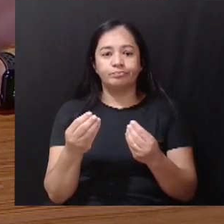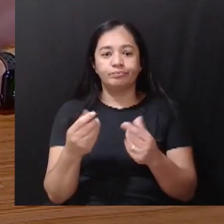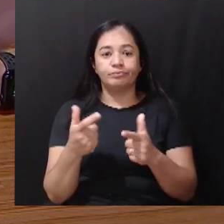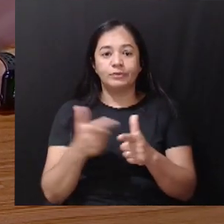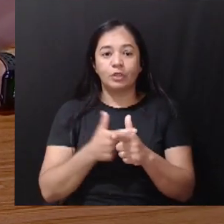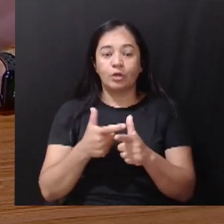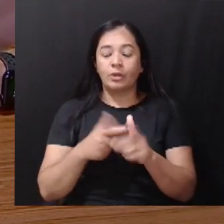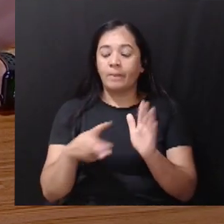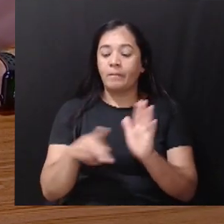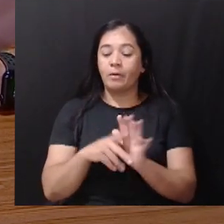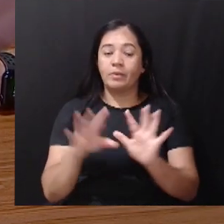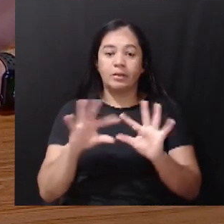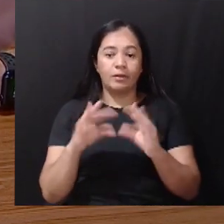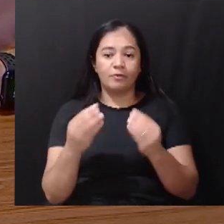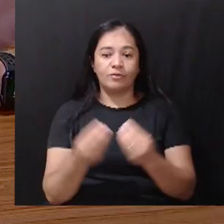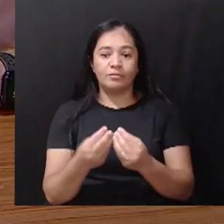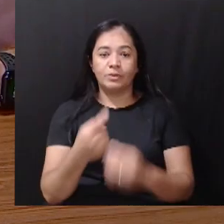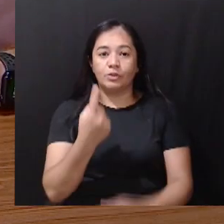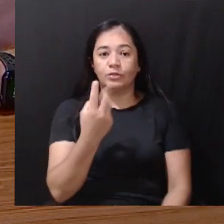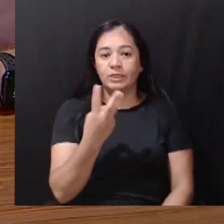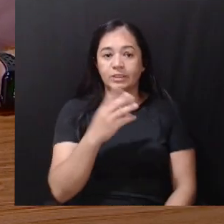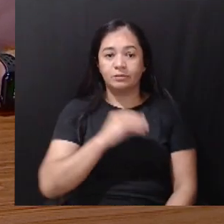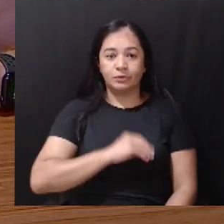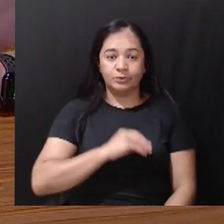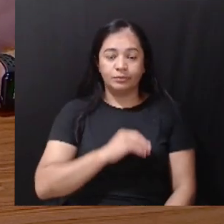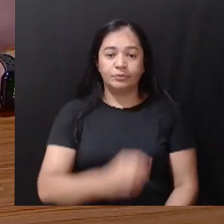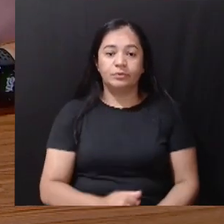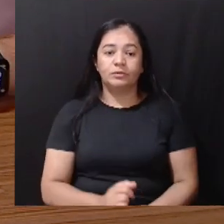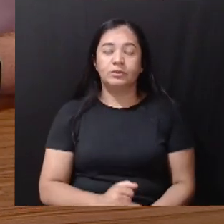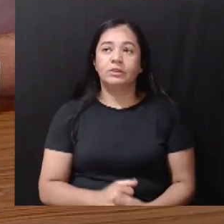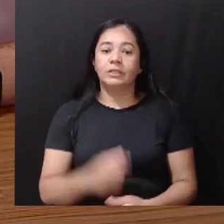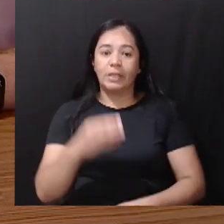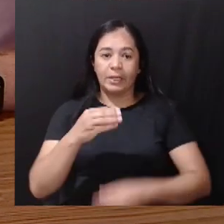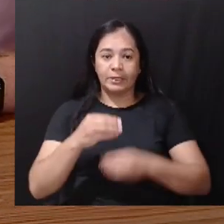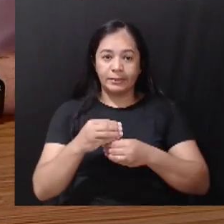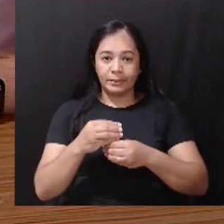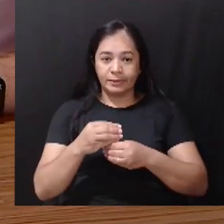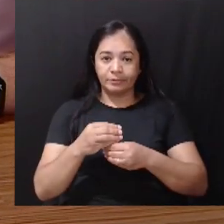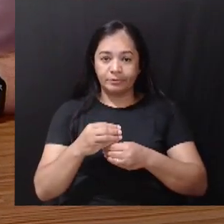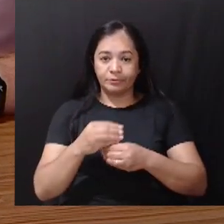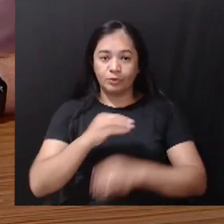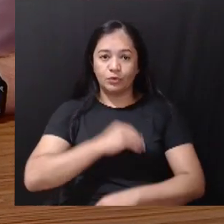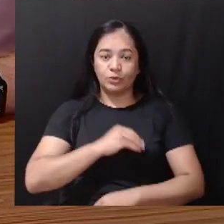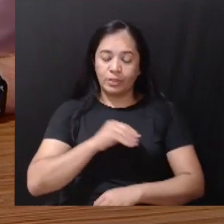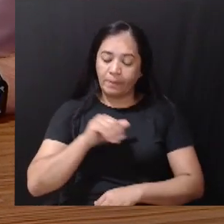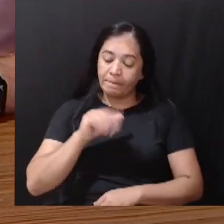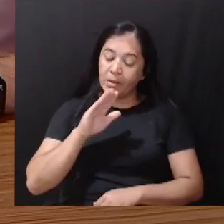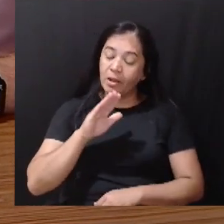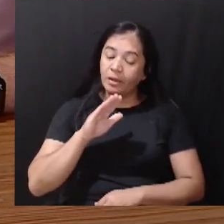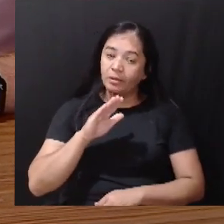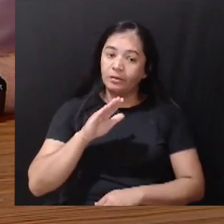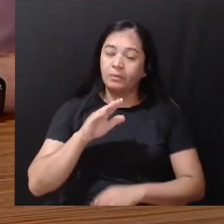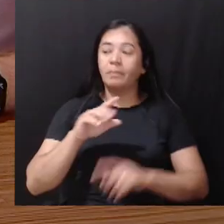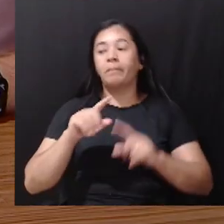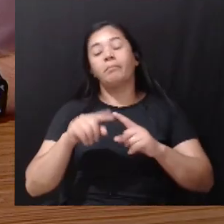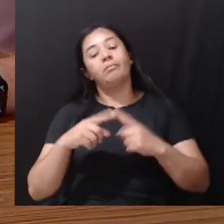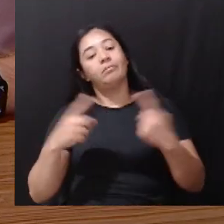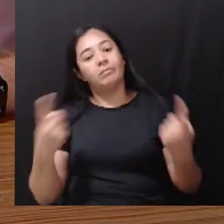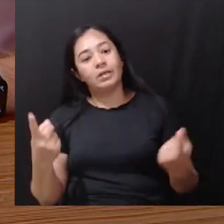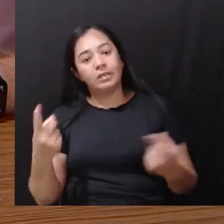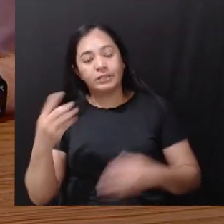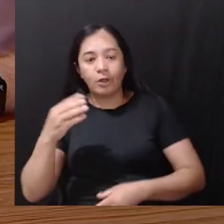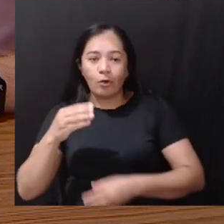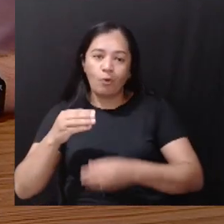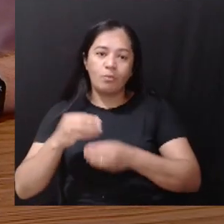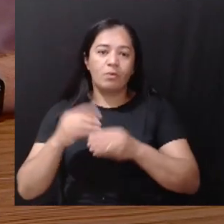famílias, né, o 13º ele acaba entrando como uma renda a mais no final do ano, mas que é um complemento do